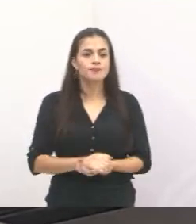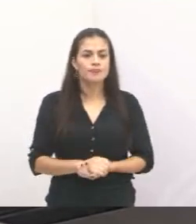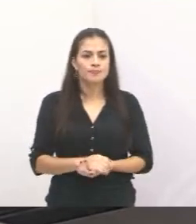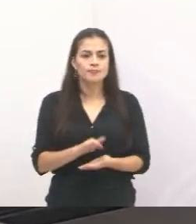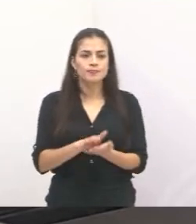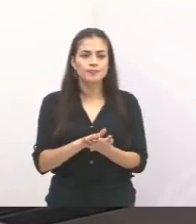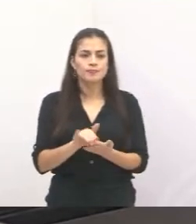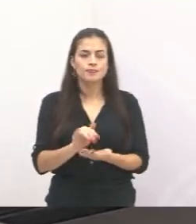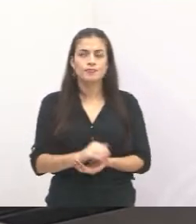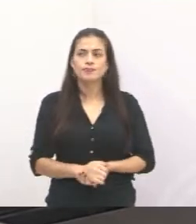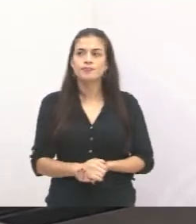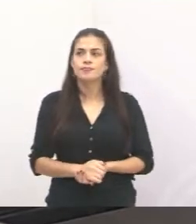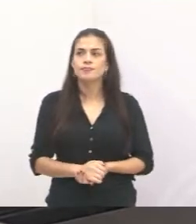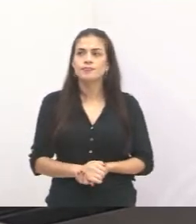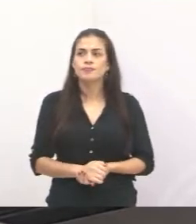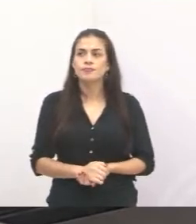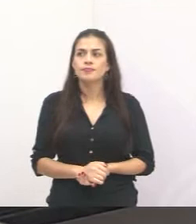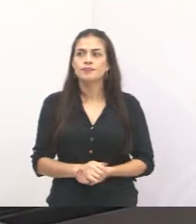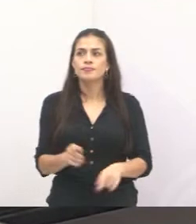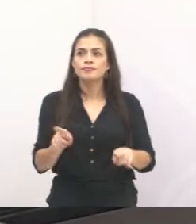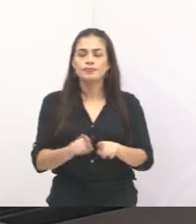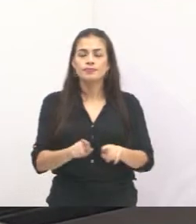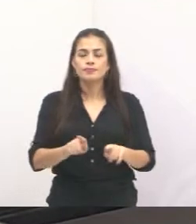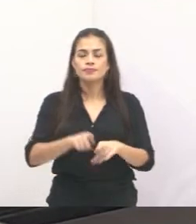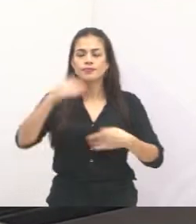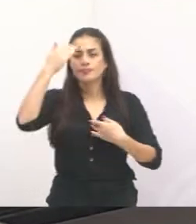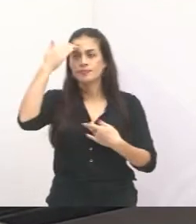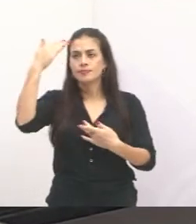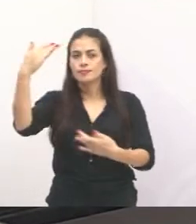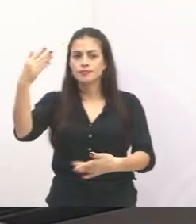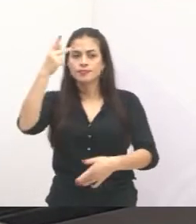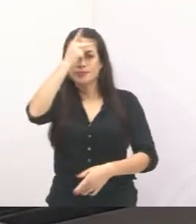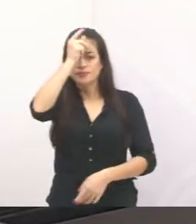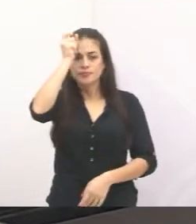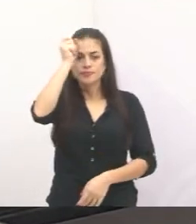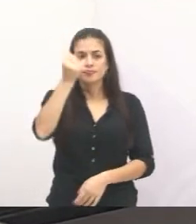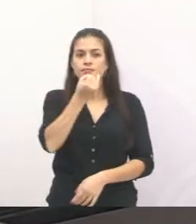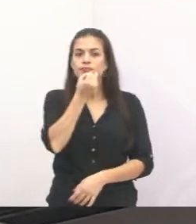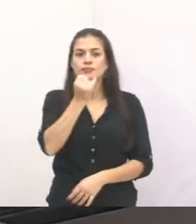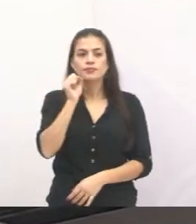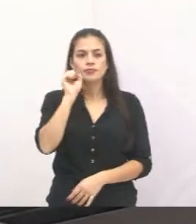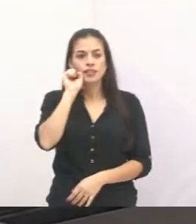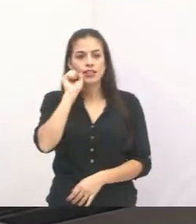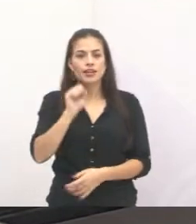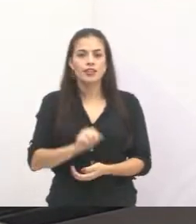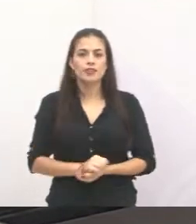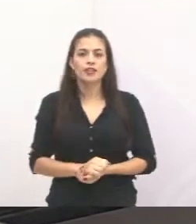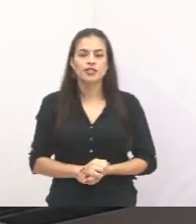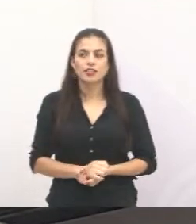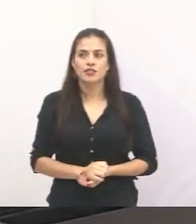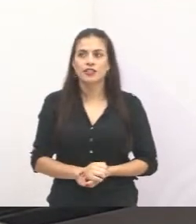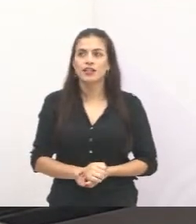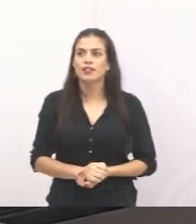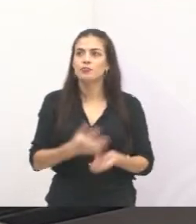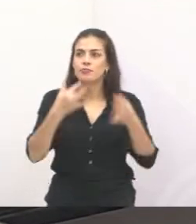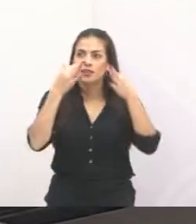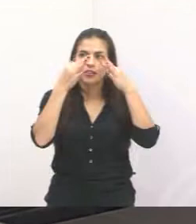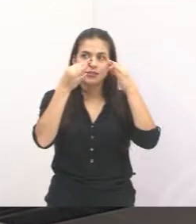públicos. E também agradecer ao prefeito Isaías por estar atento a